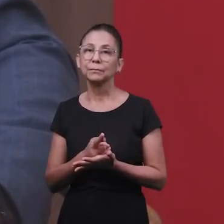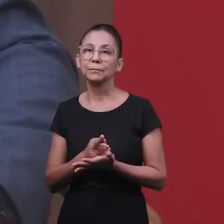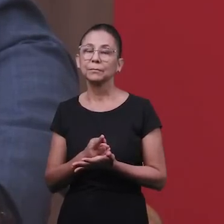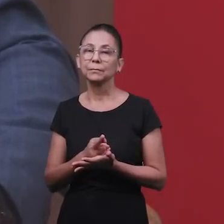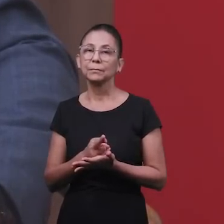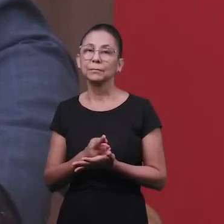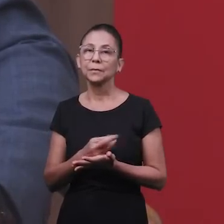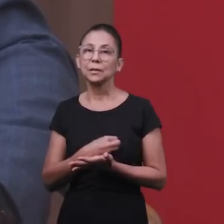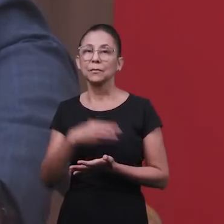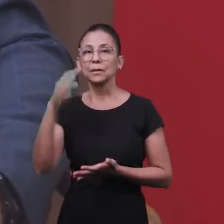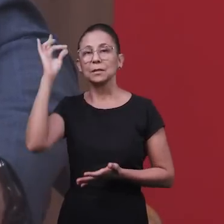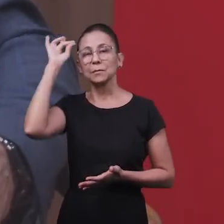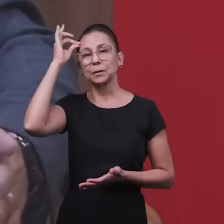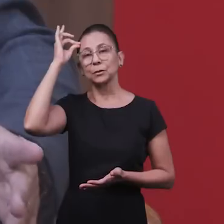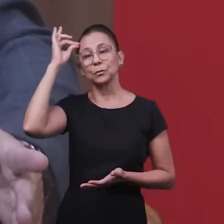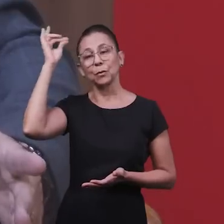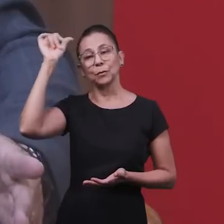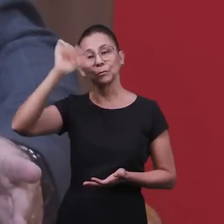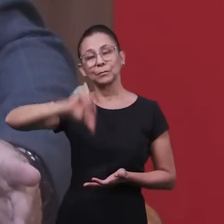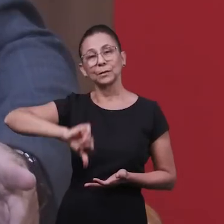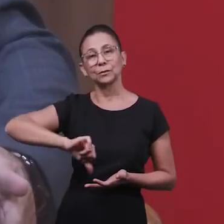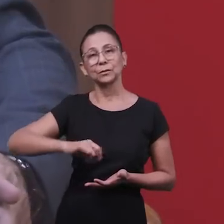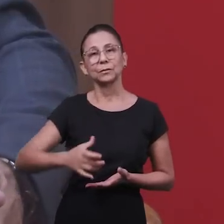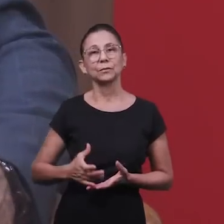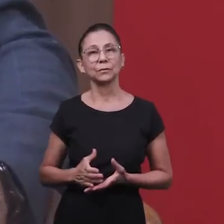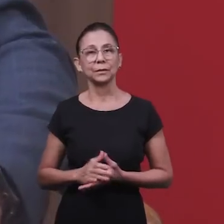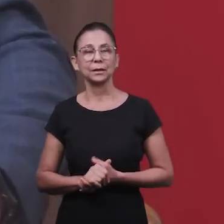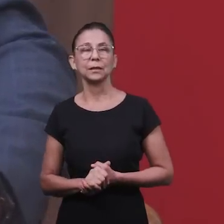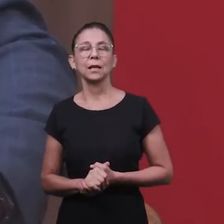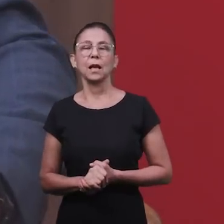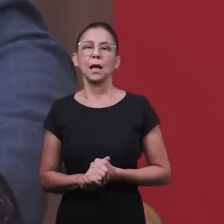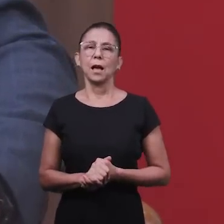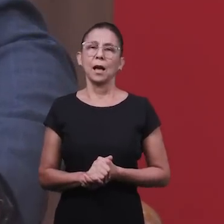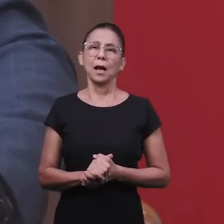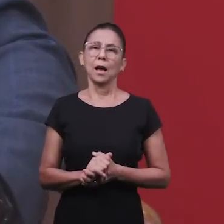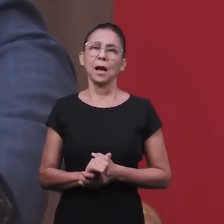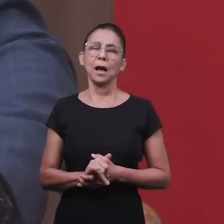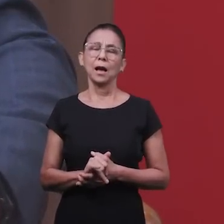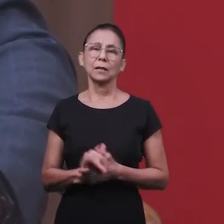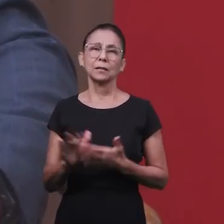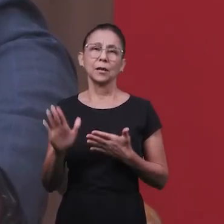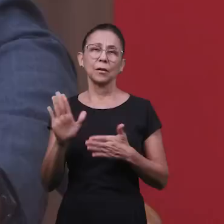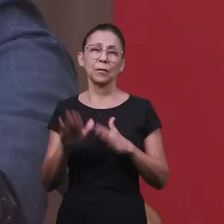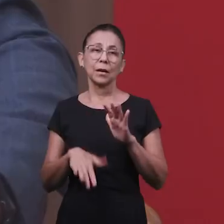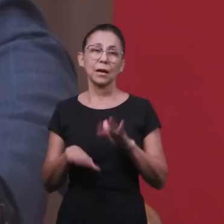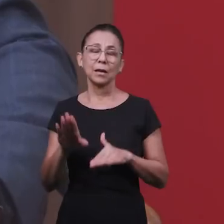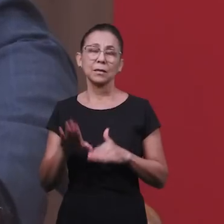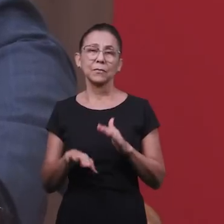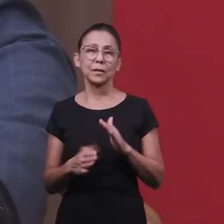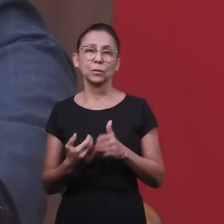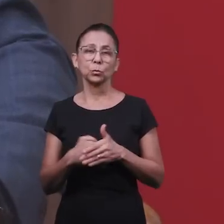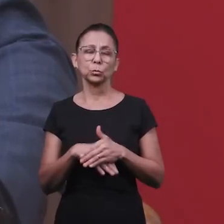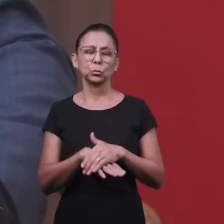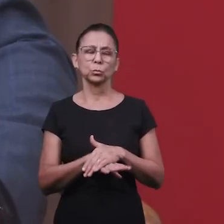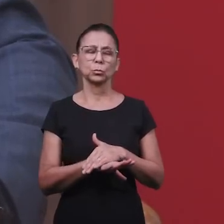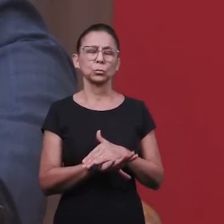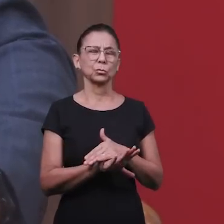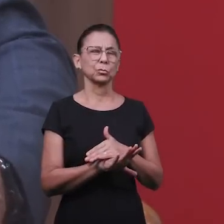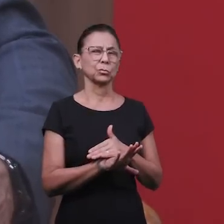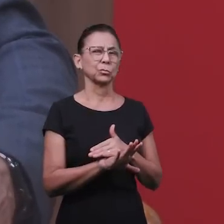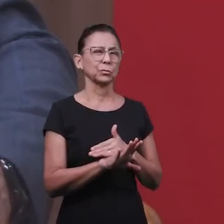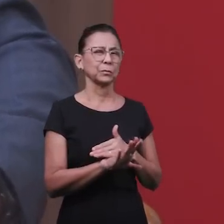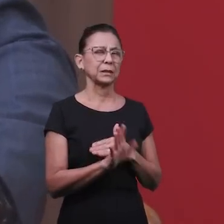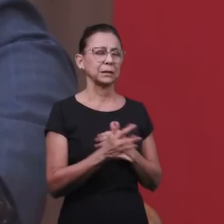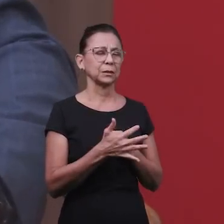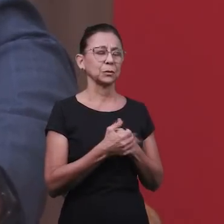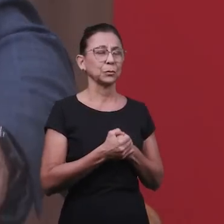espiritual. Maus hábitos que muitas vezes querem se enraizar na vida do crente, do